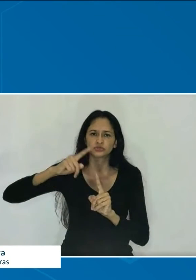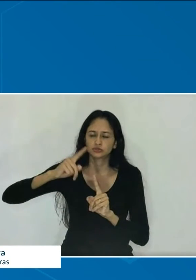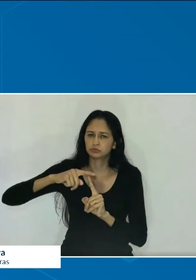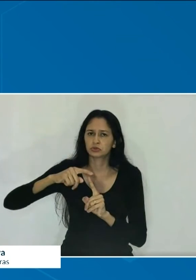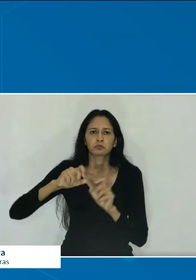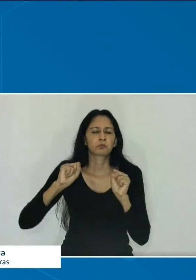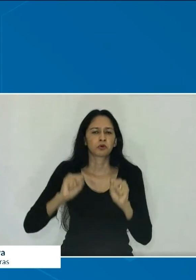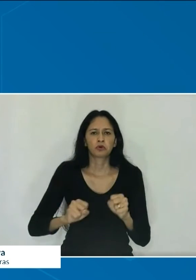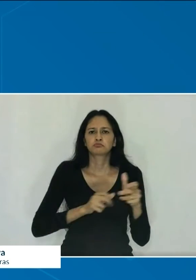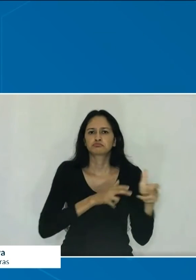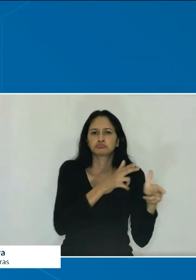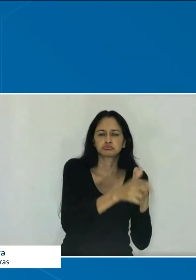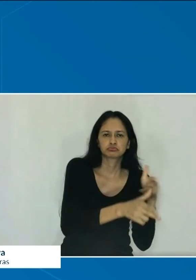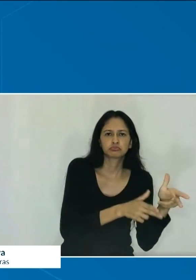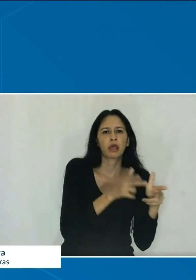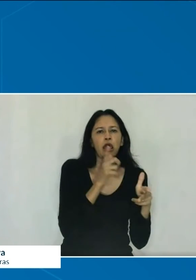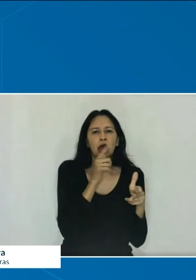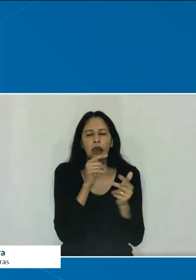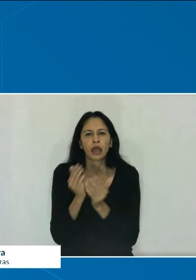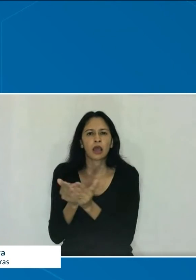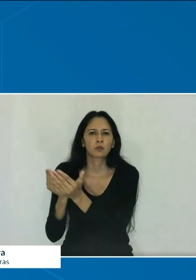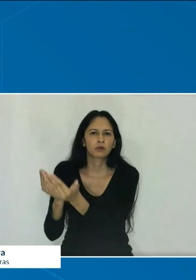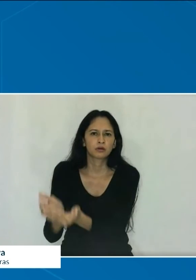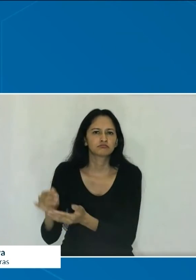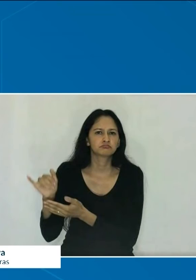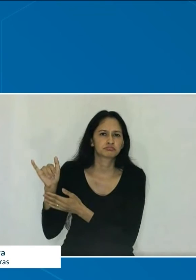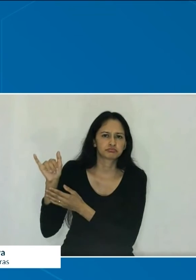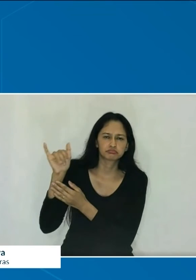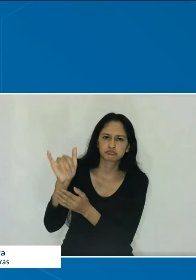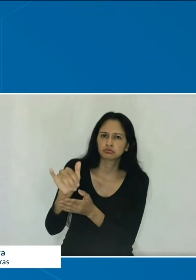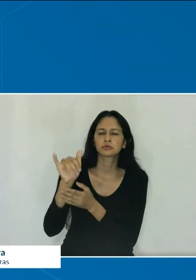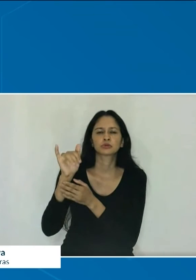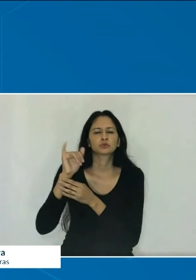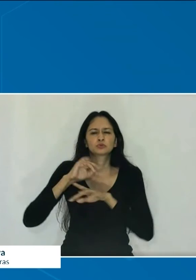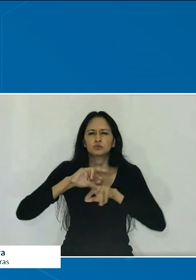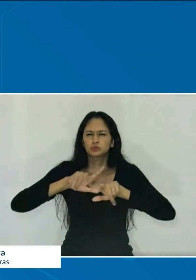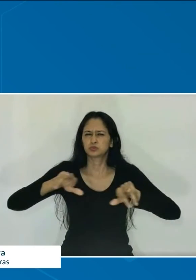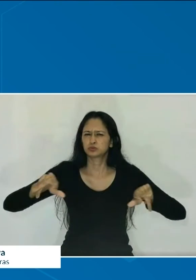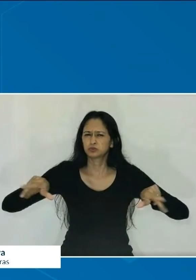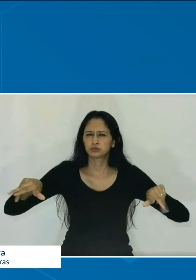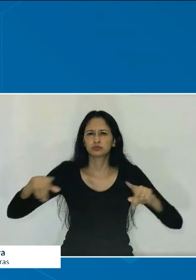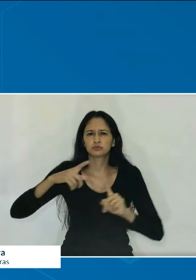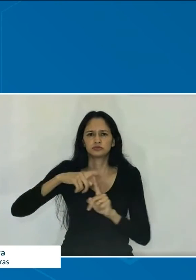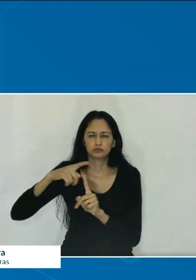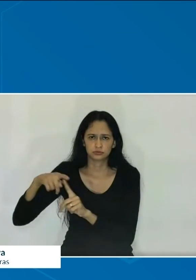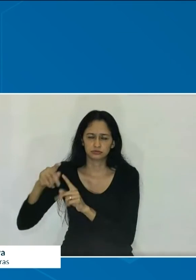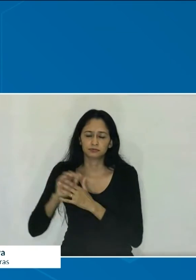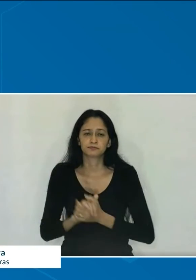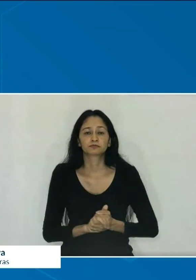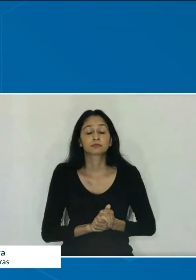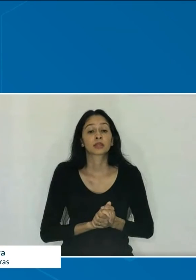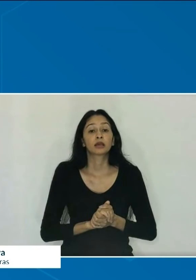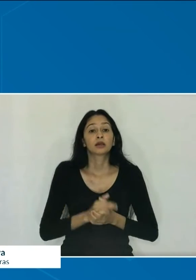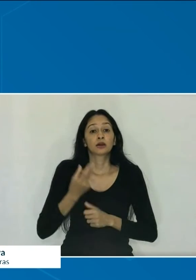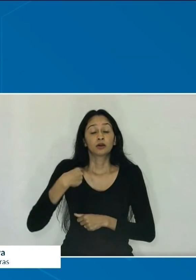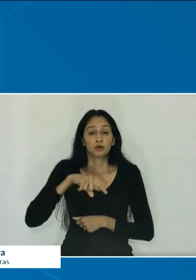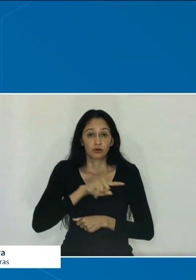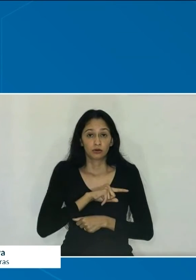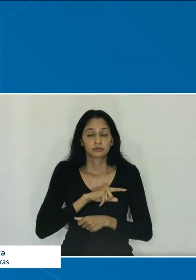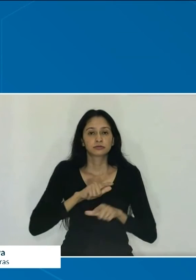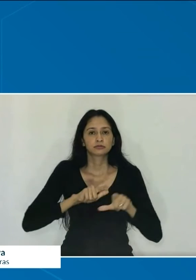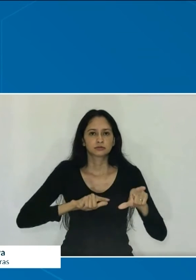ferroviário, hidroviário, aeroviário, dutoviário, rodoviário. Além disso, a gente vai trabalhar na parte